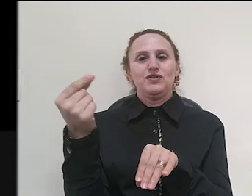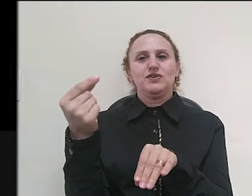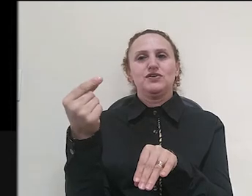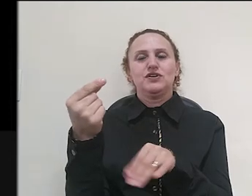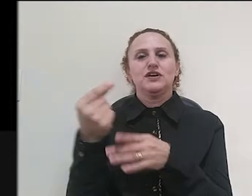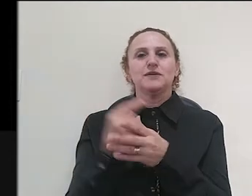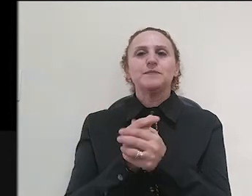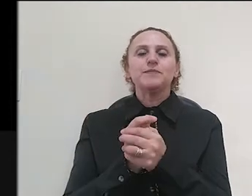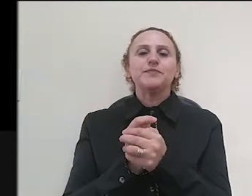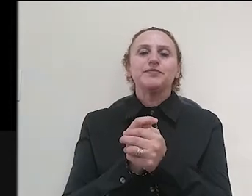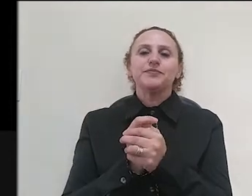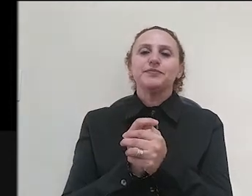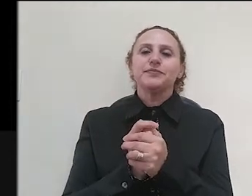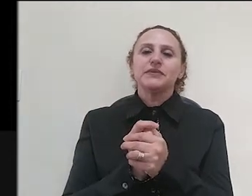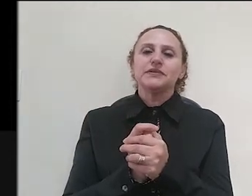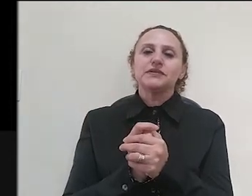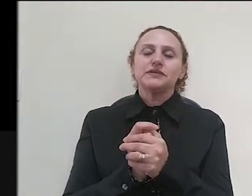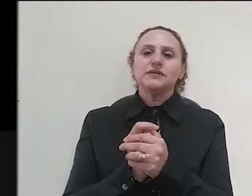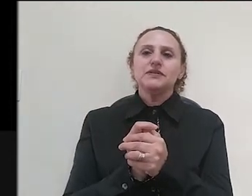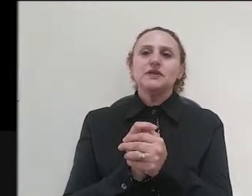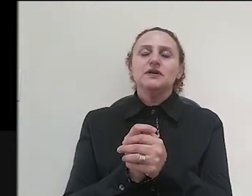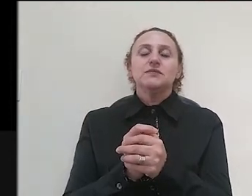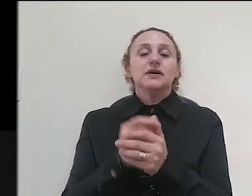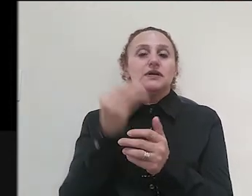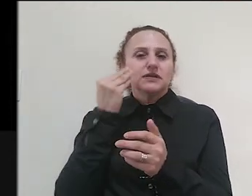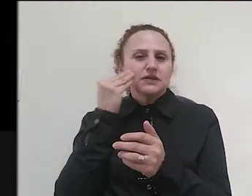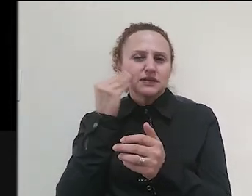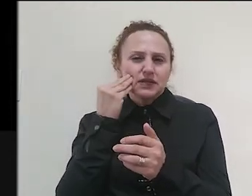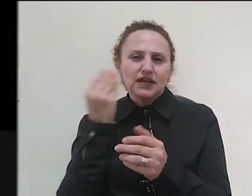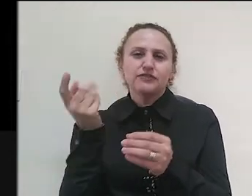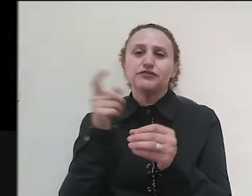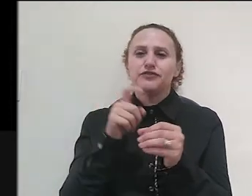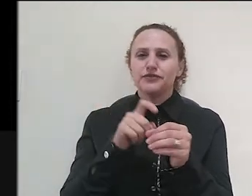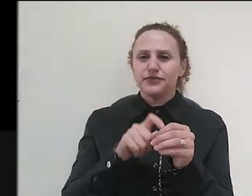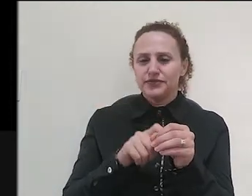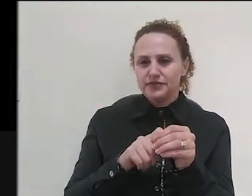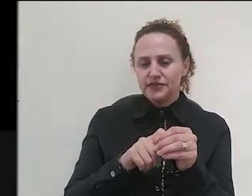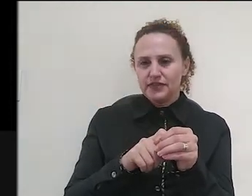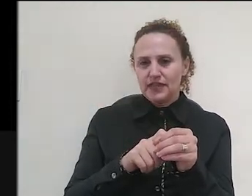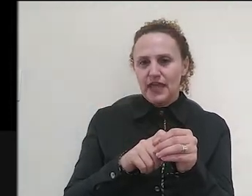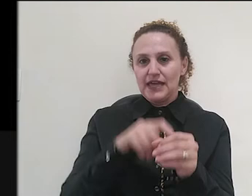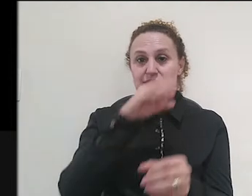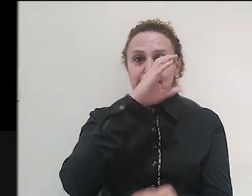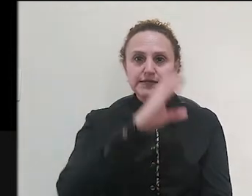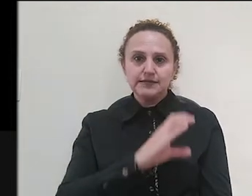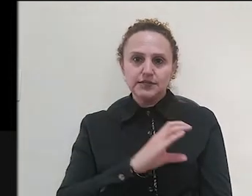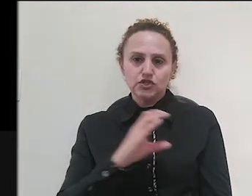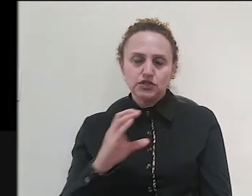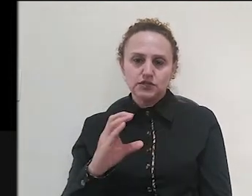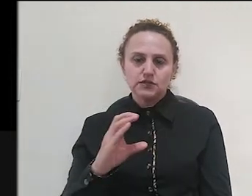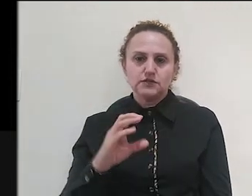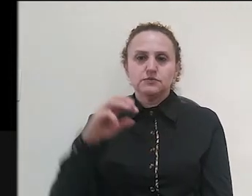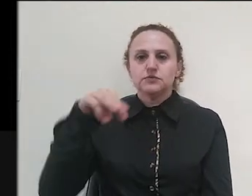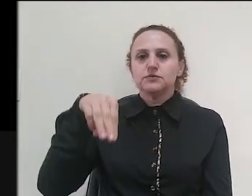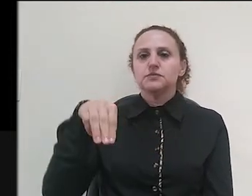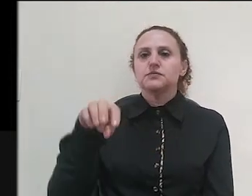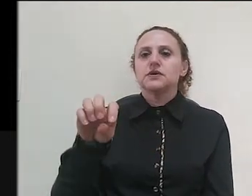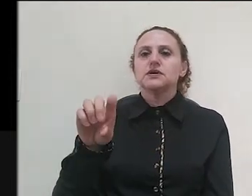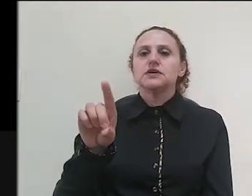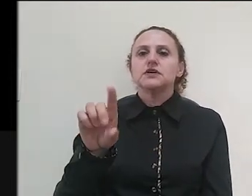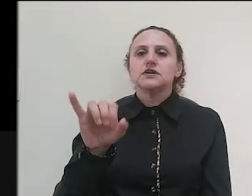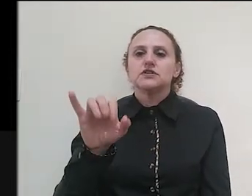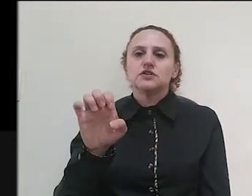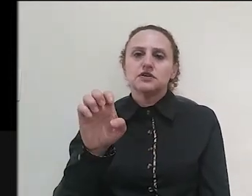não se podia deixar mais para trás, mas tentar voltar, trazer junto esse cristianismo medieval. Autores